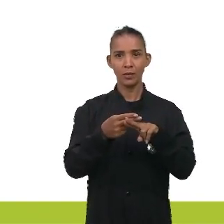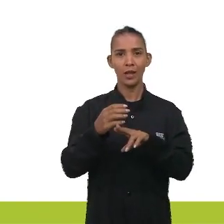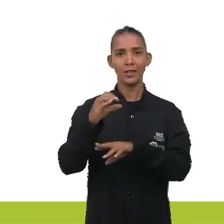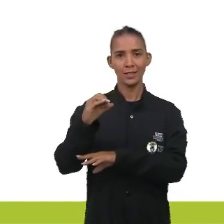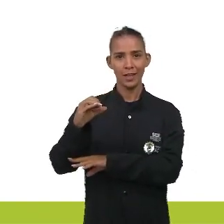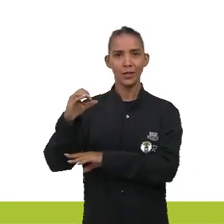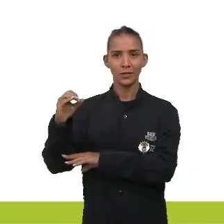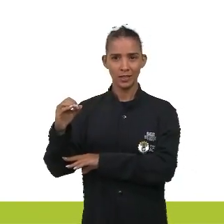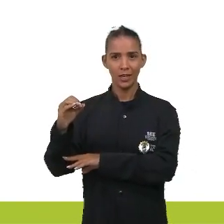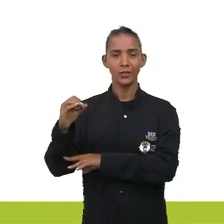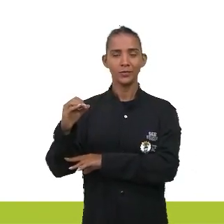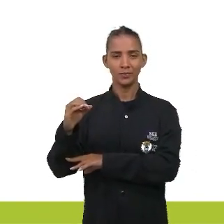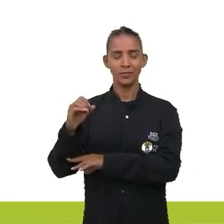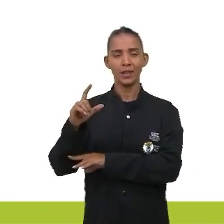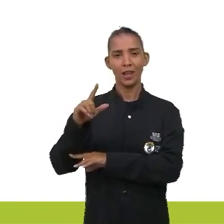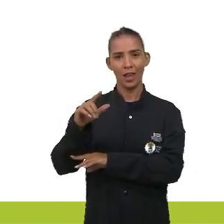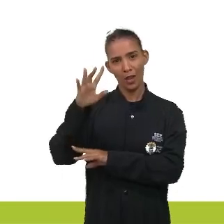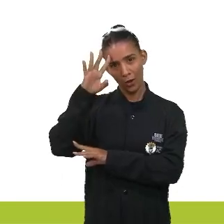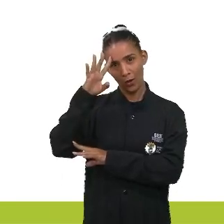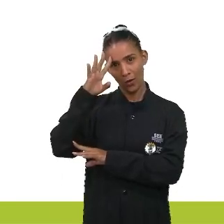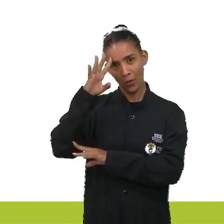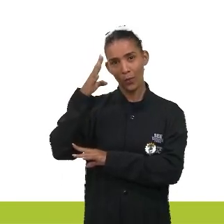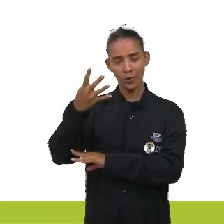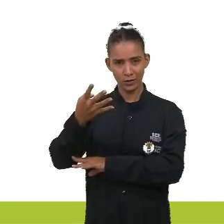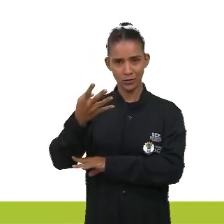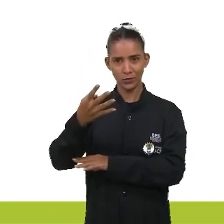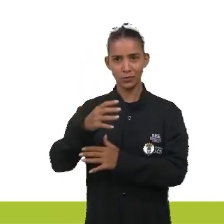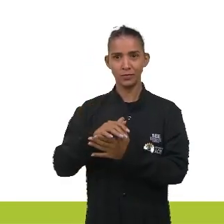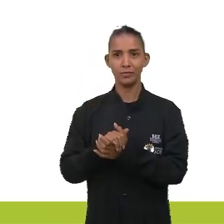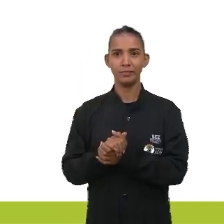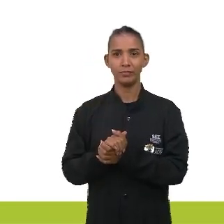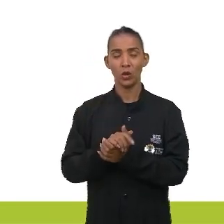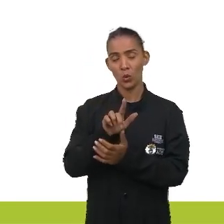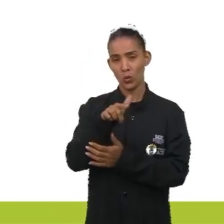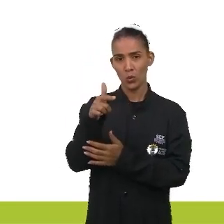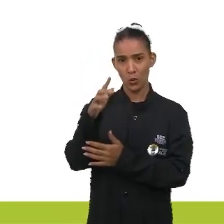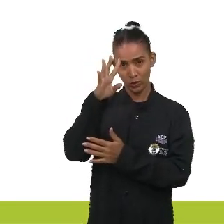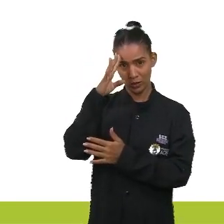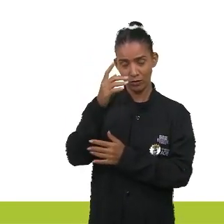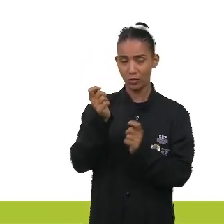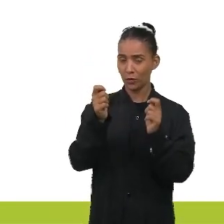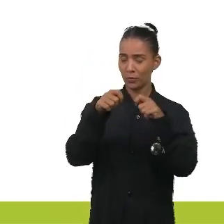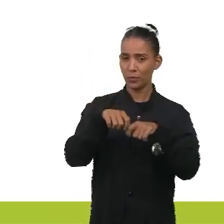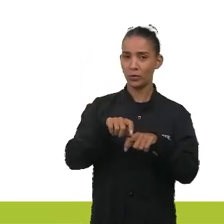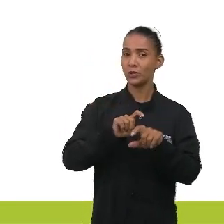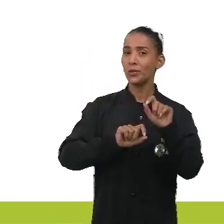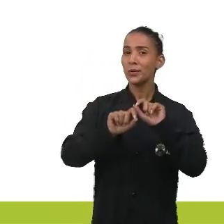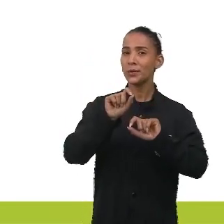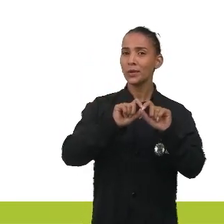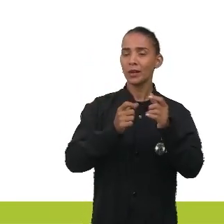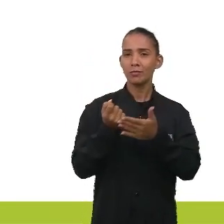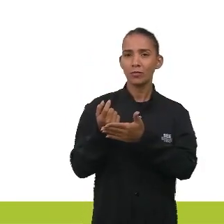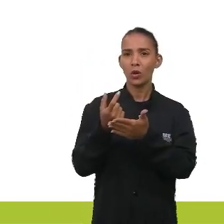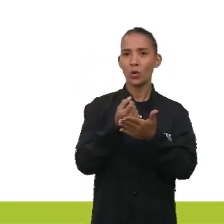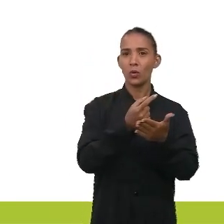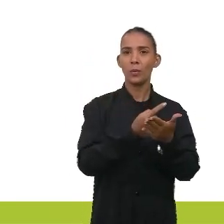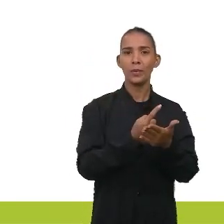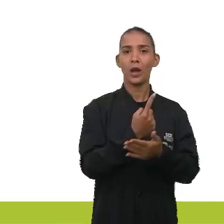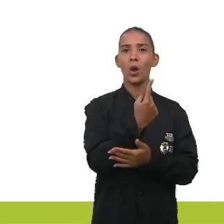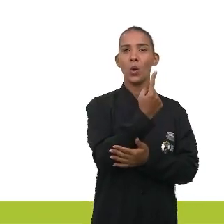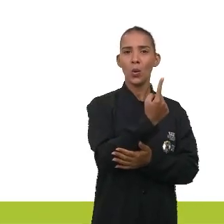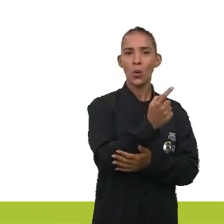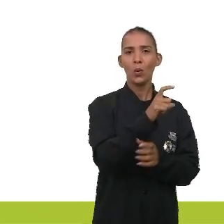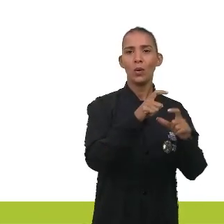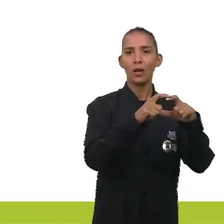e 0 desse. É uma solução. Outra solução possível é eu comprar uma barra desse,